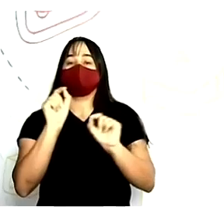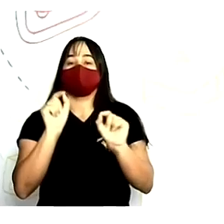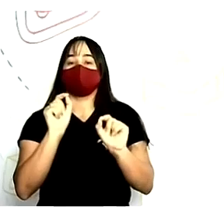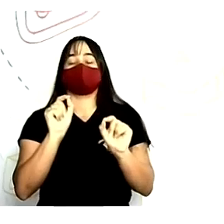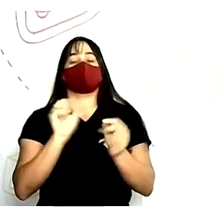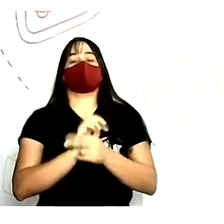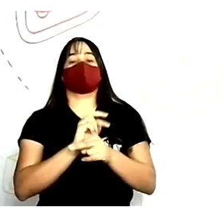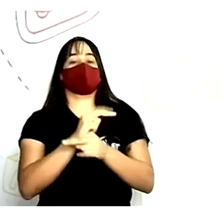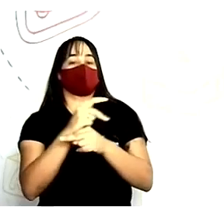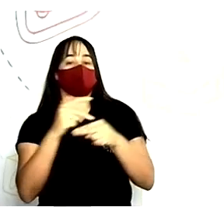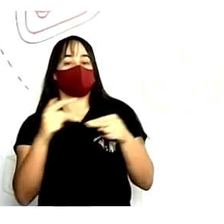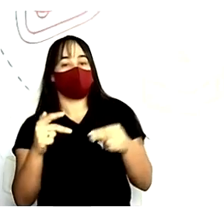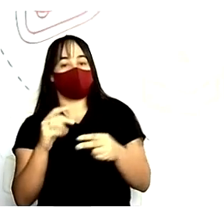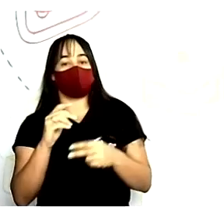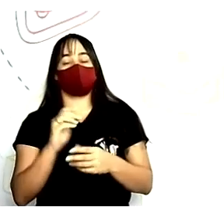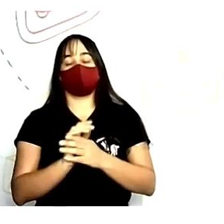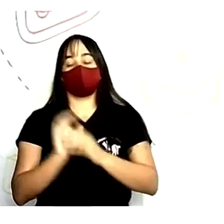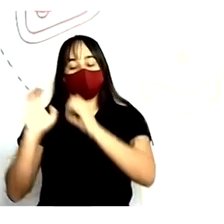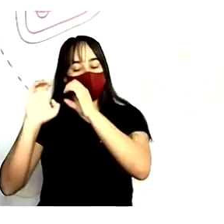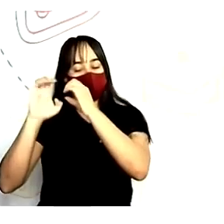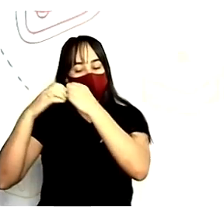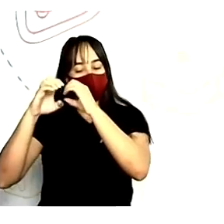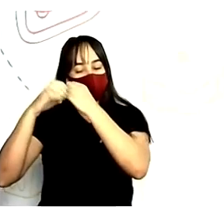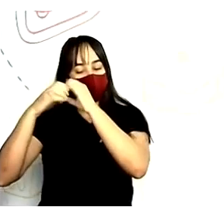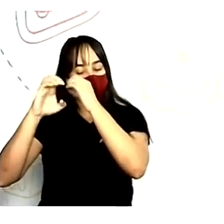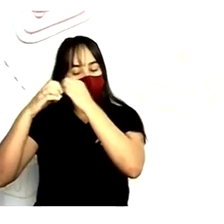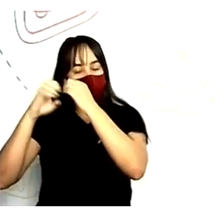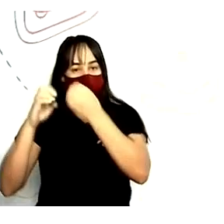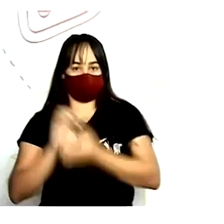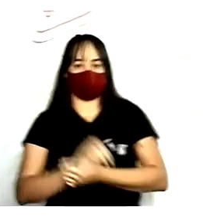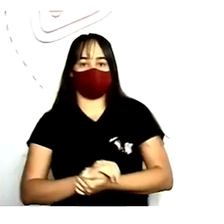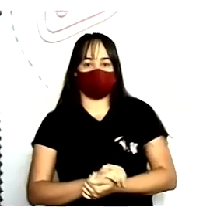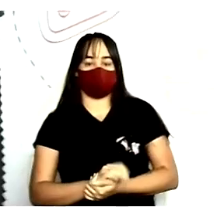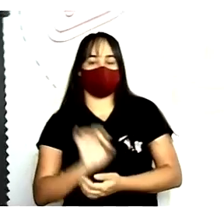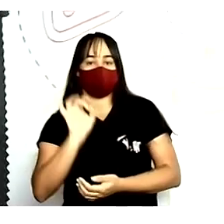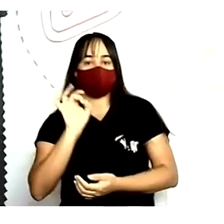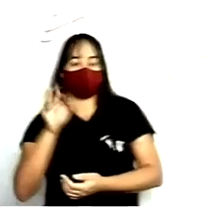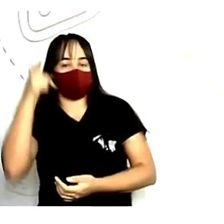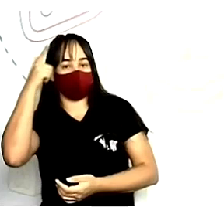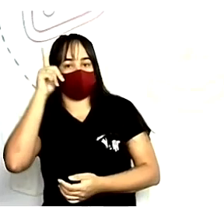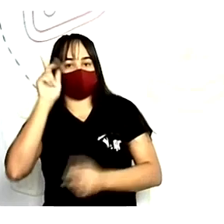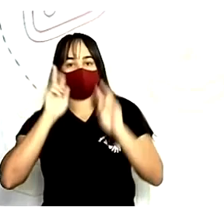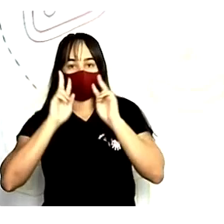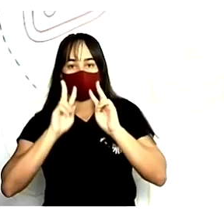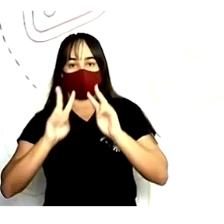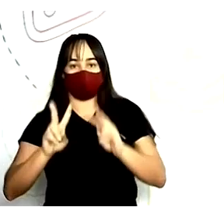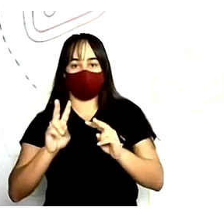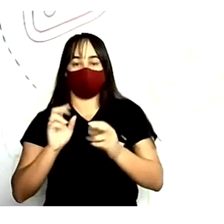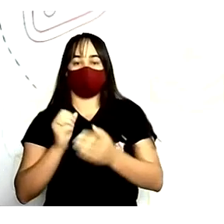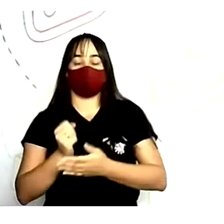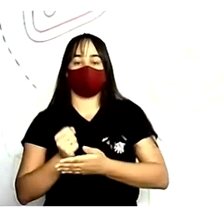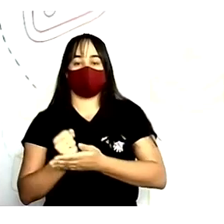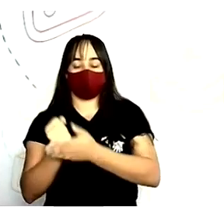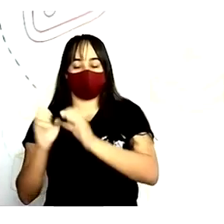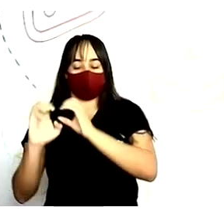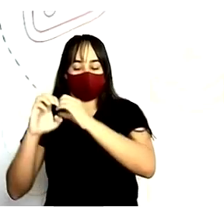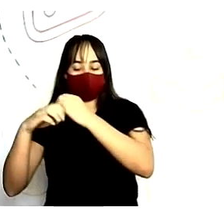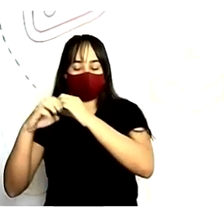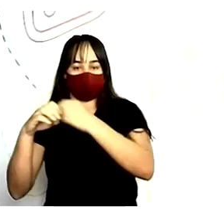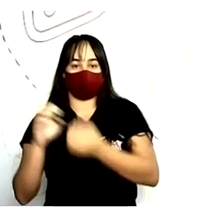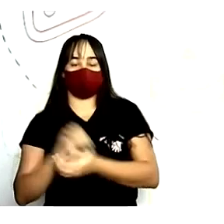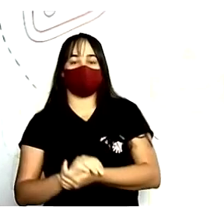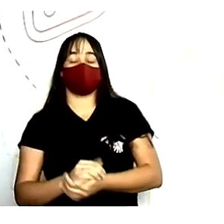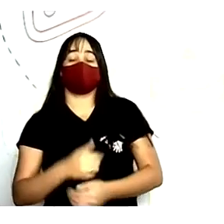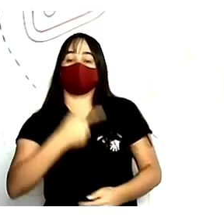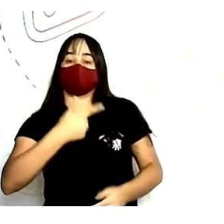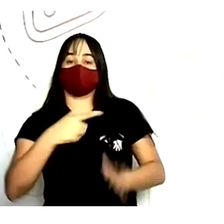aqueles elementos que só podem ser vistos com o auxílio de microscópios, que vai constituir toda a matéria. Na segunda questão,